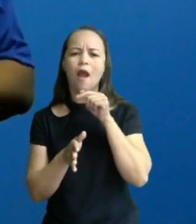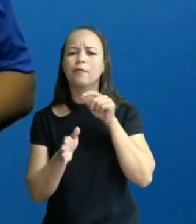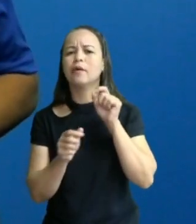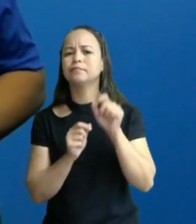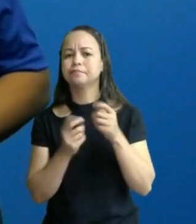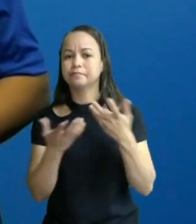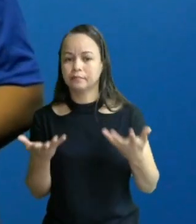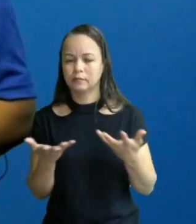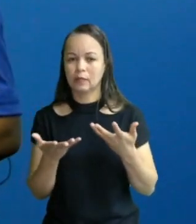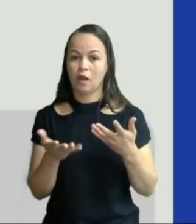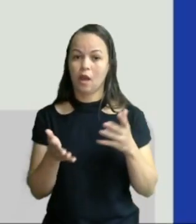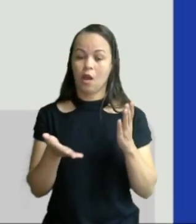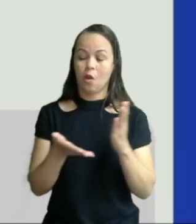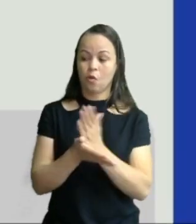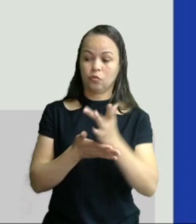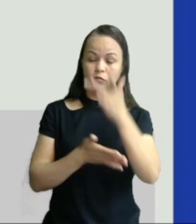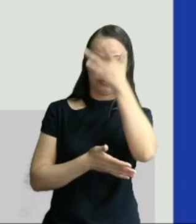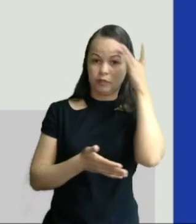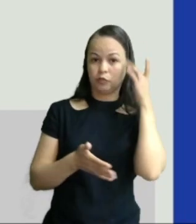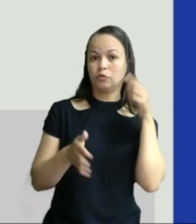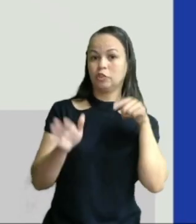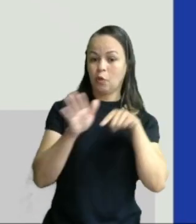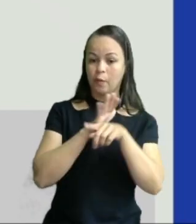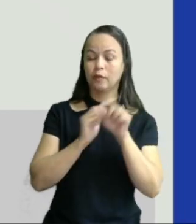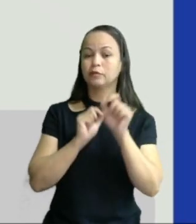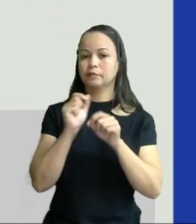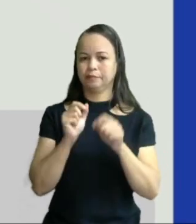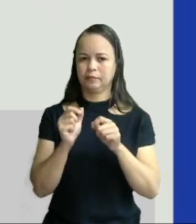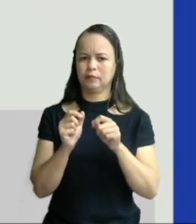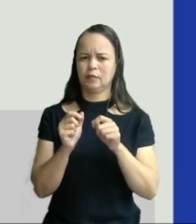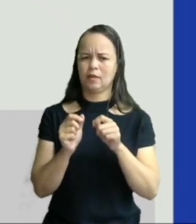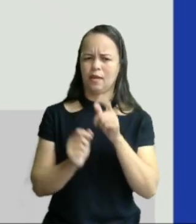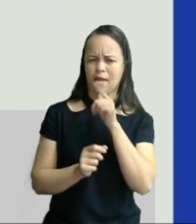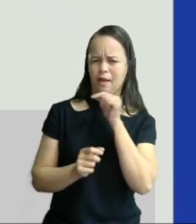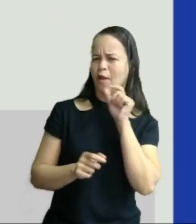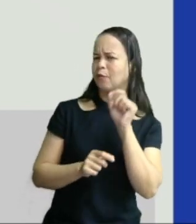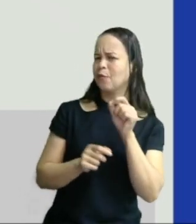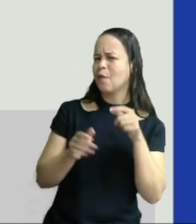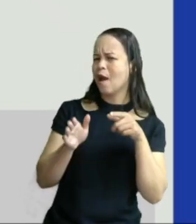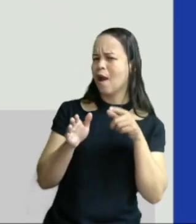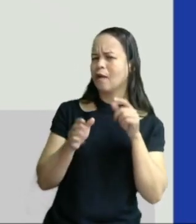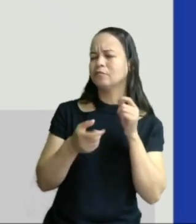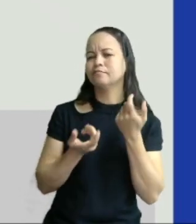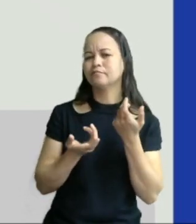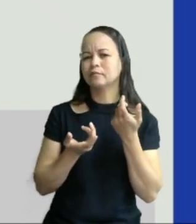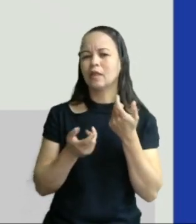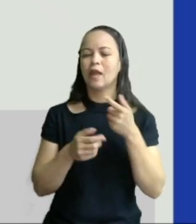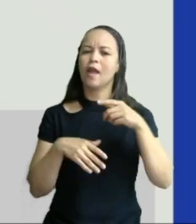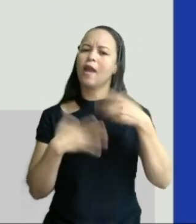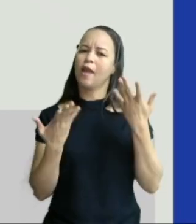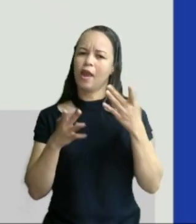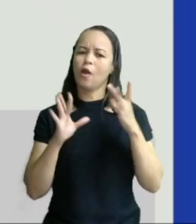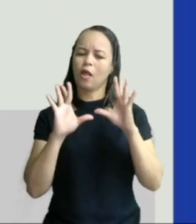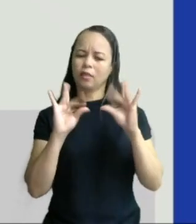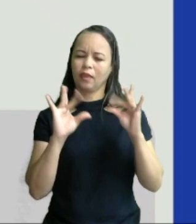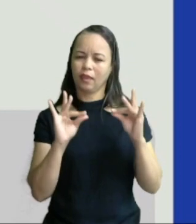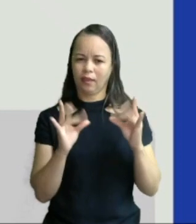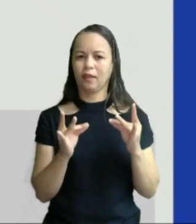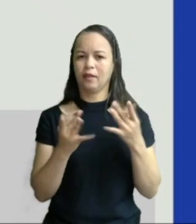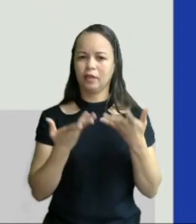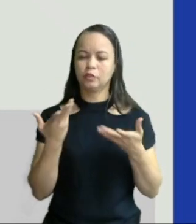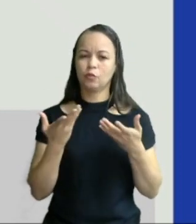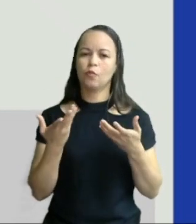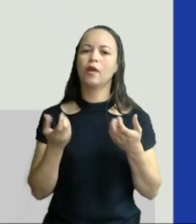perguntei responderam assim, vem aqui na tela. O que é a água? A água é um líquido. Outros disseram, a água é um